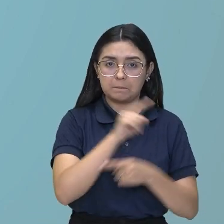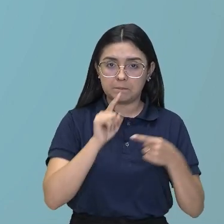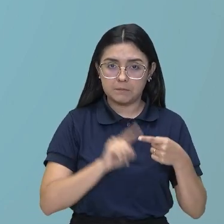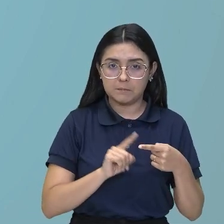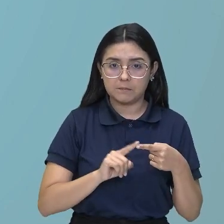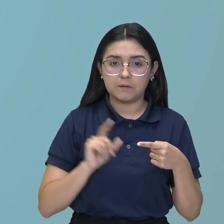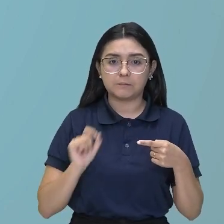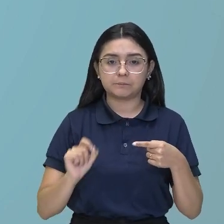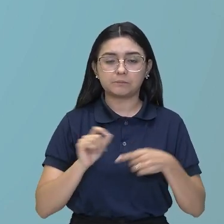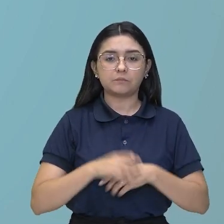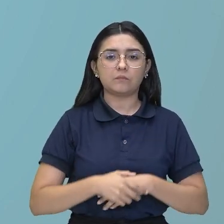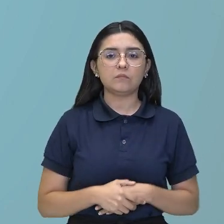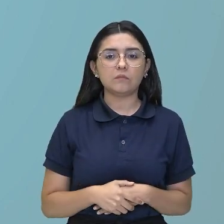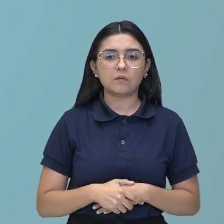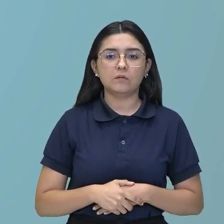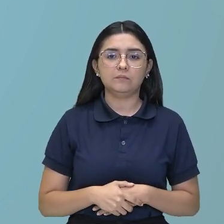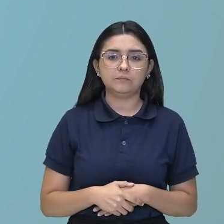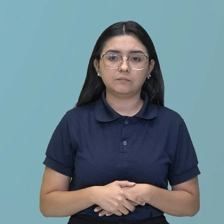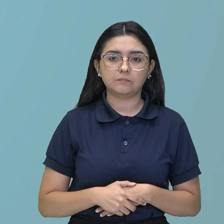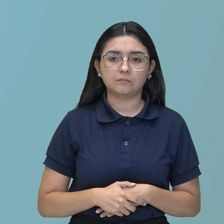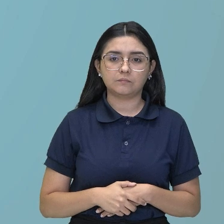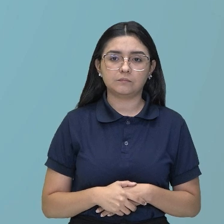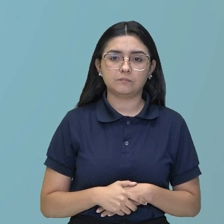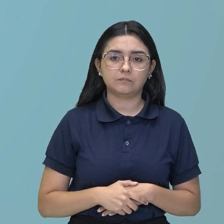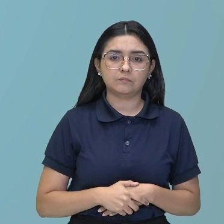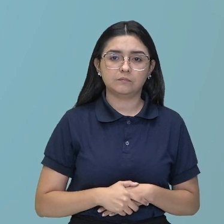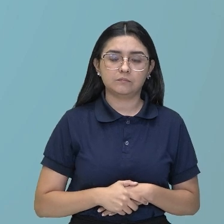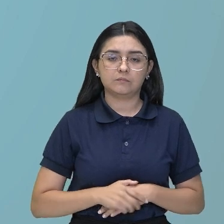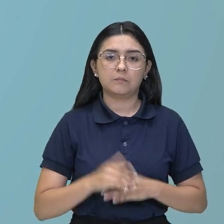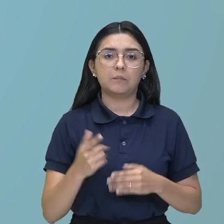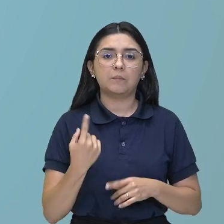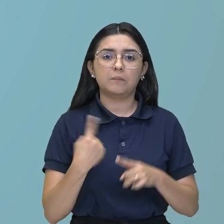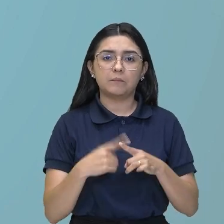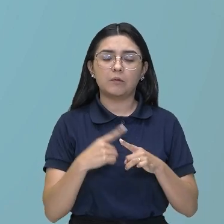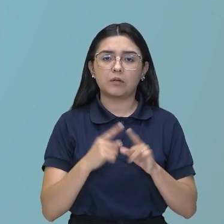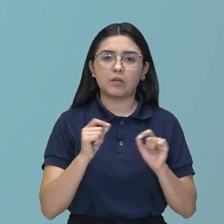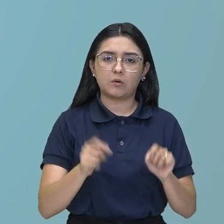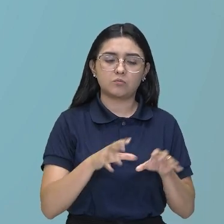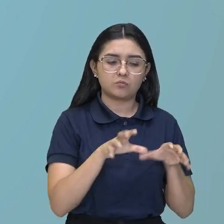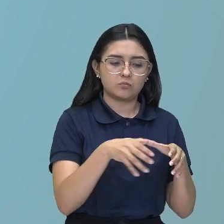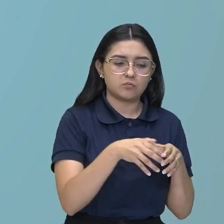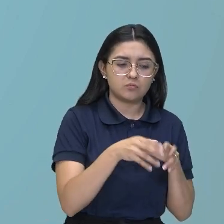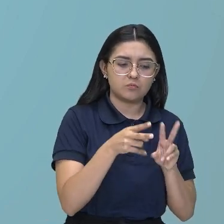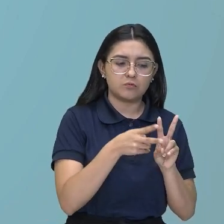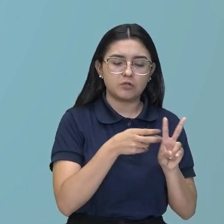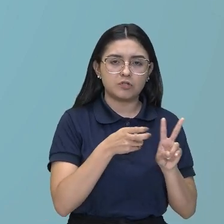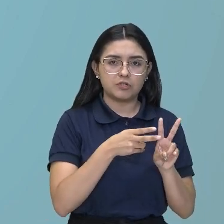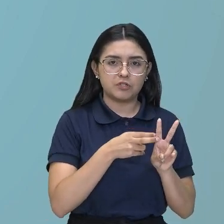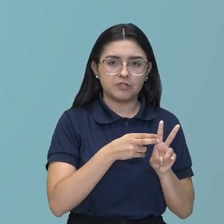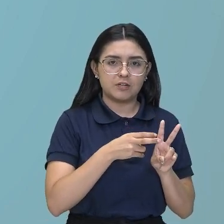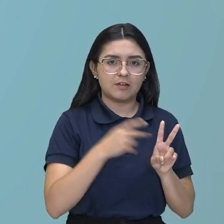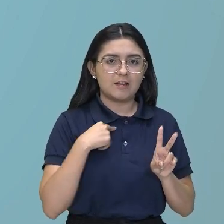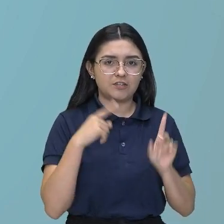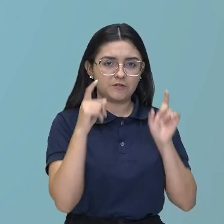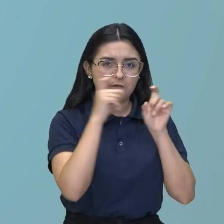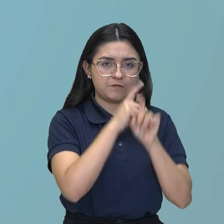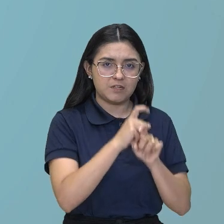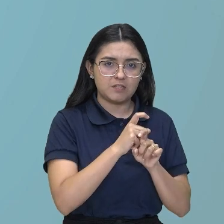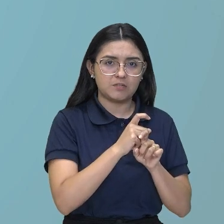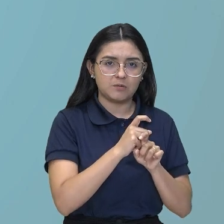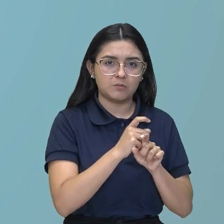pela dificuldade da escravização dos indígenas. Então, era difícil, né, porque